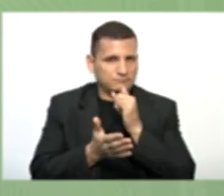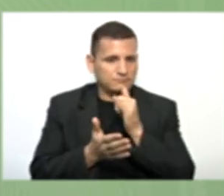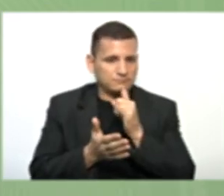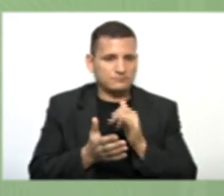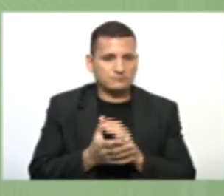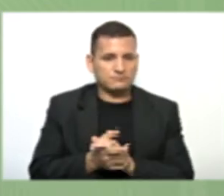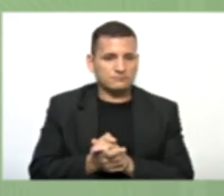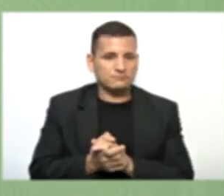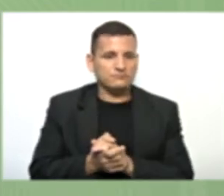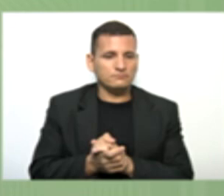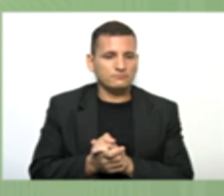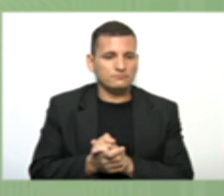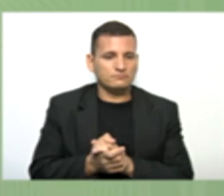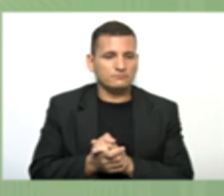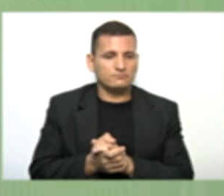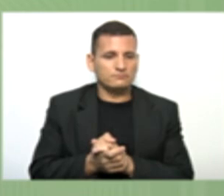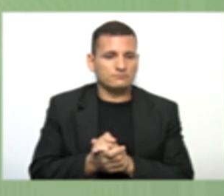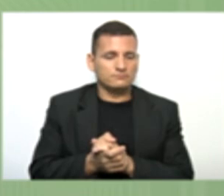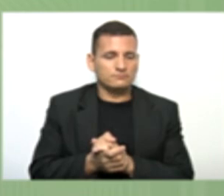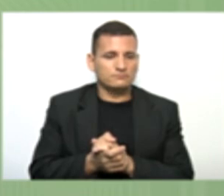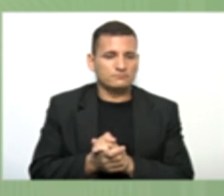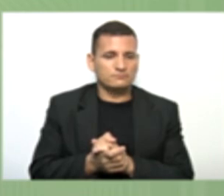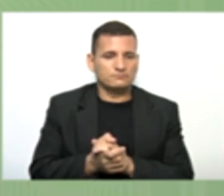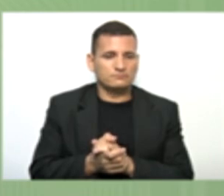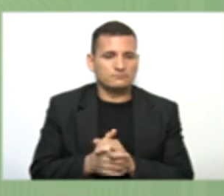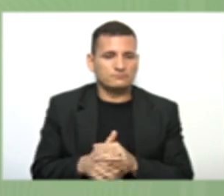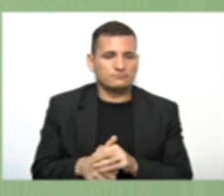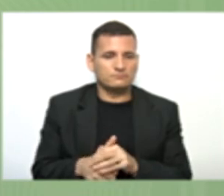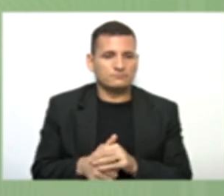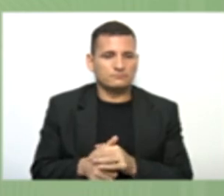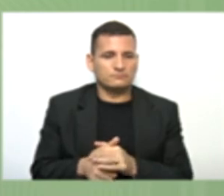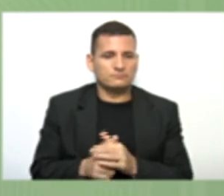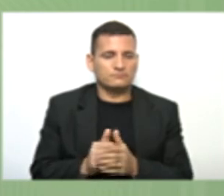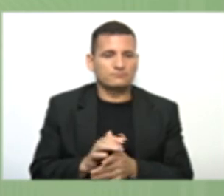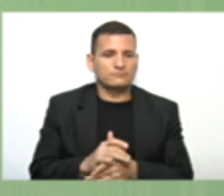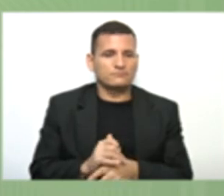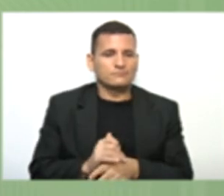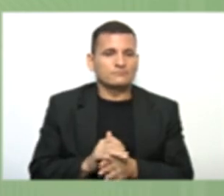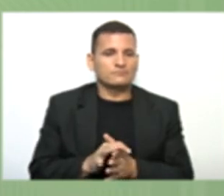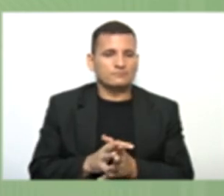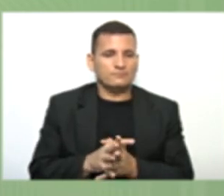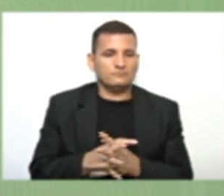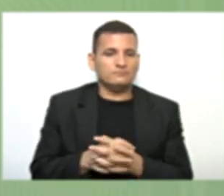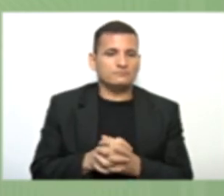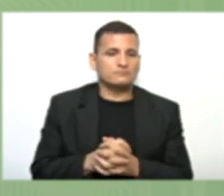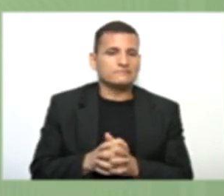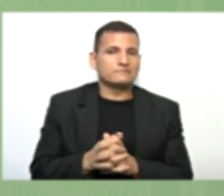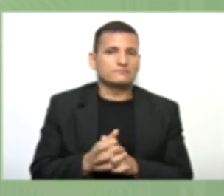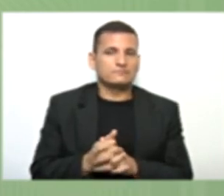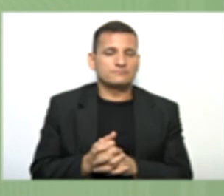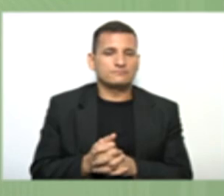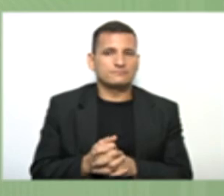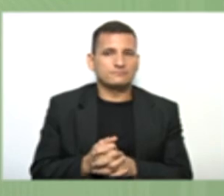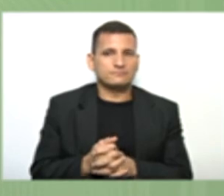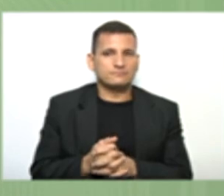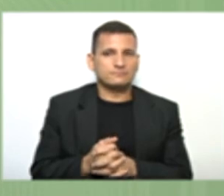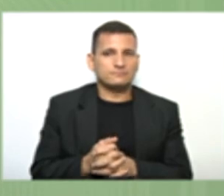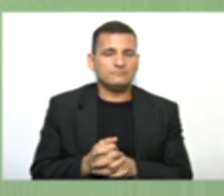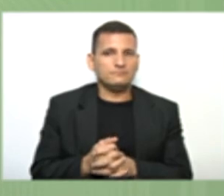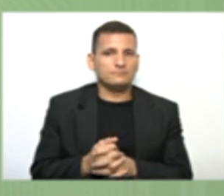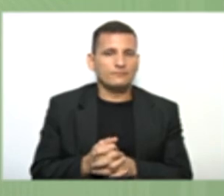Prompt. Isso aqui é um input, tá? É um input. Aí eu coloco o dizer do meu input da seguinte